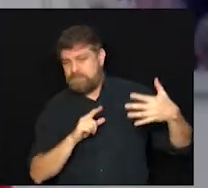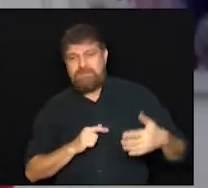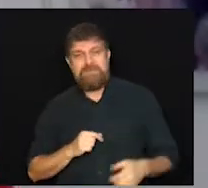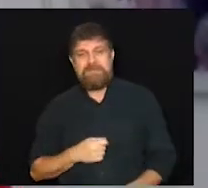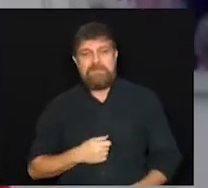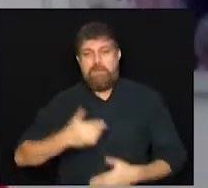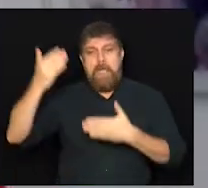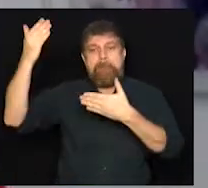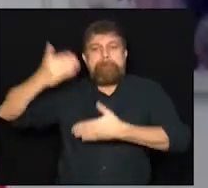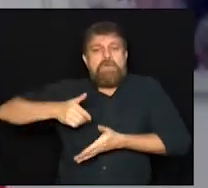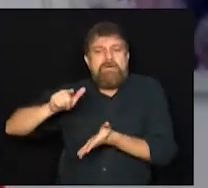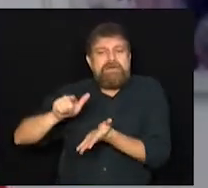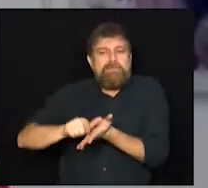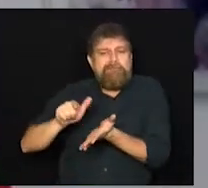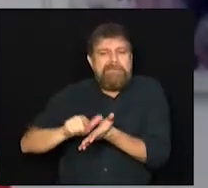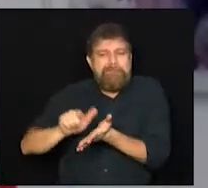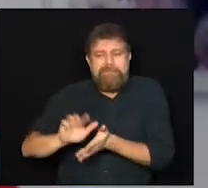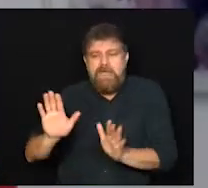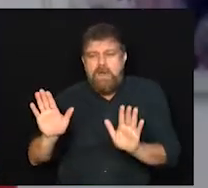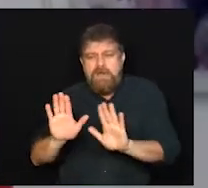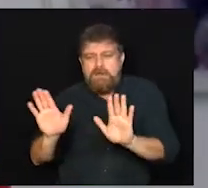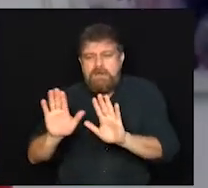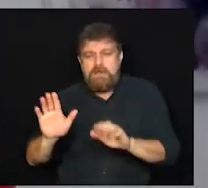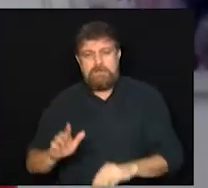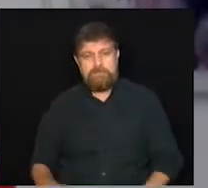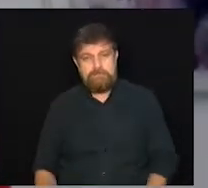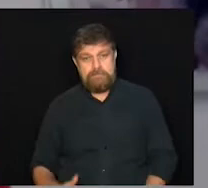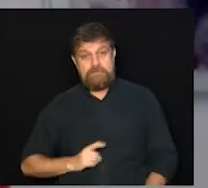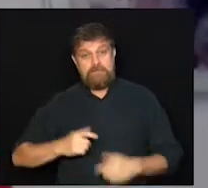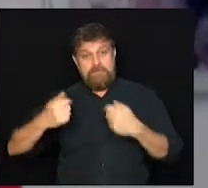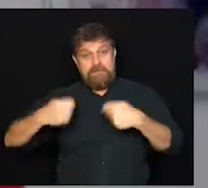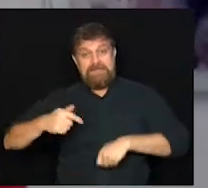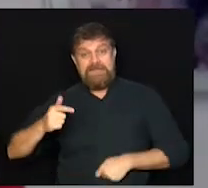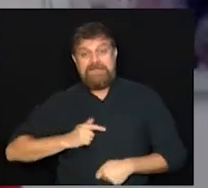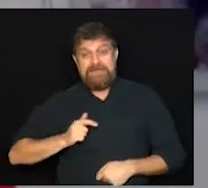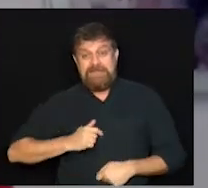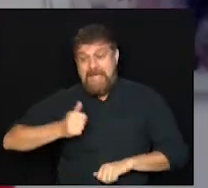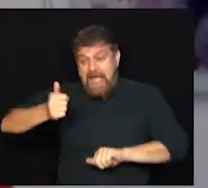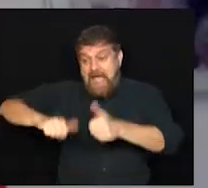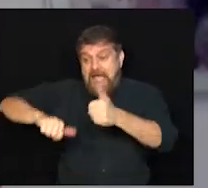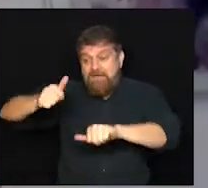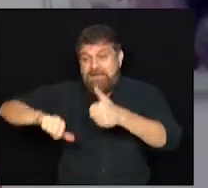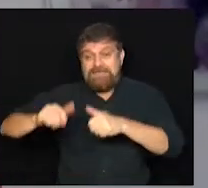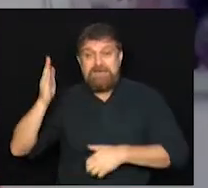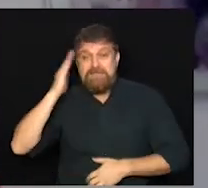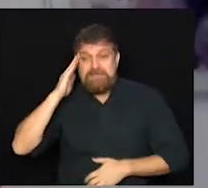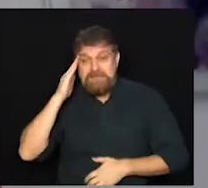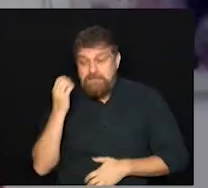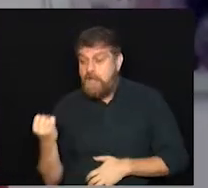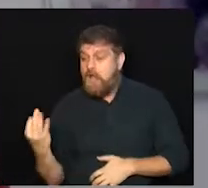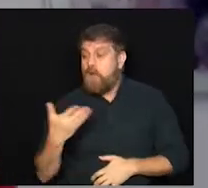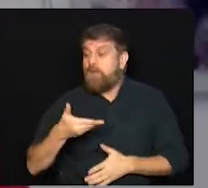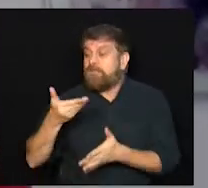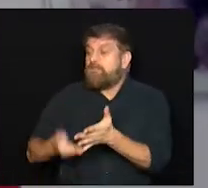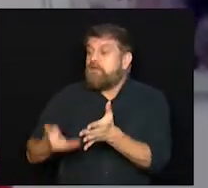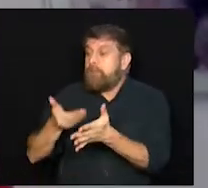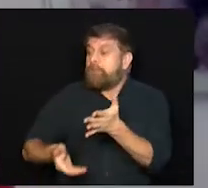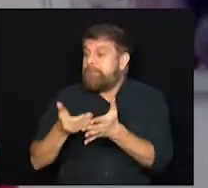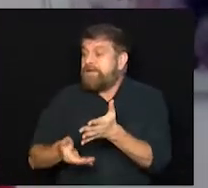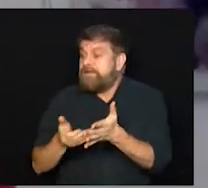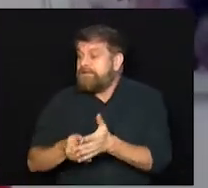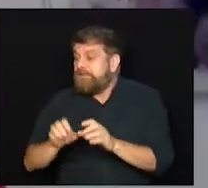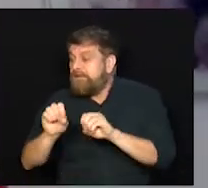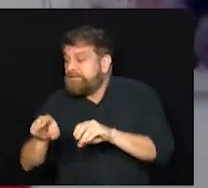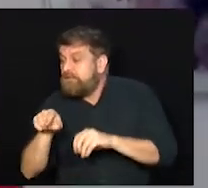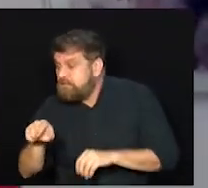no papel necessariamente, mas é preciso ter avaliação para entender o tamanho do déficit, porque não é possível a gente saber o tamanho do